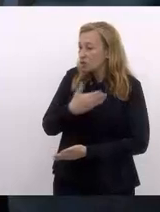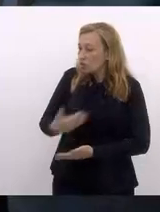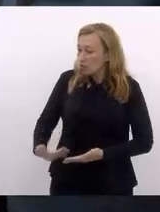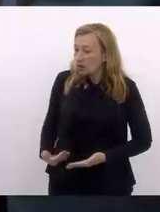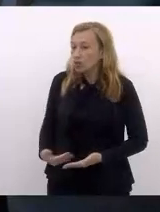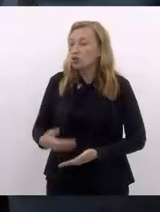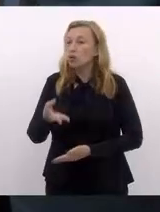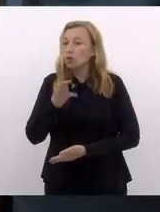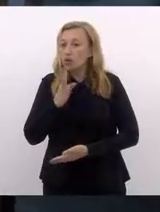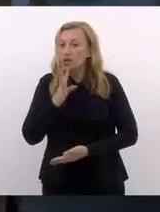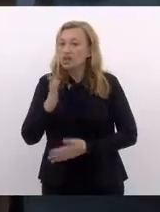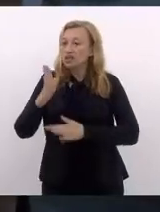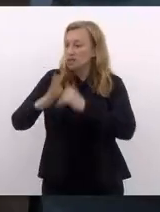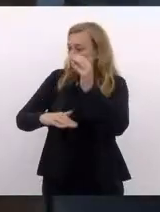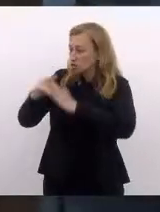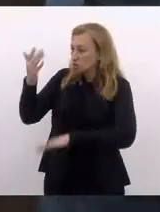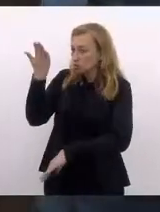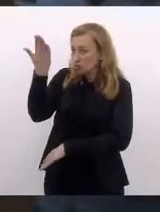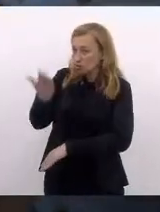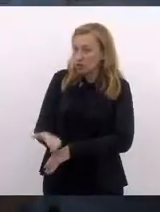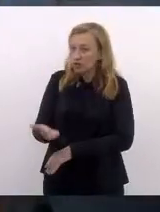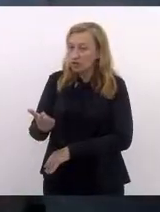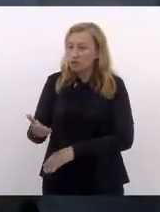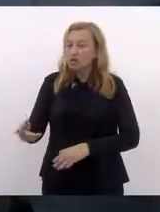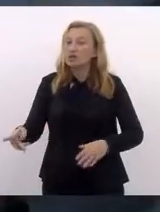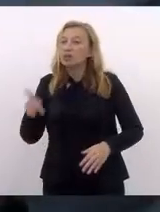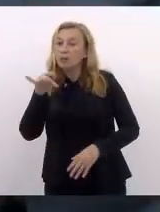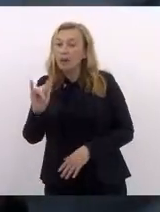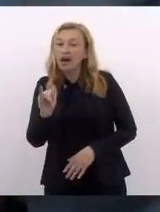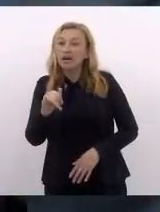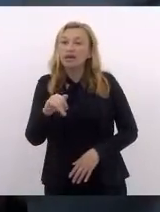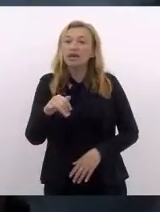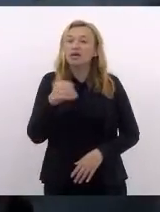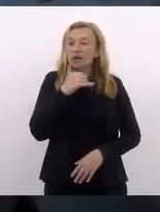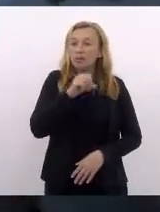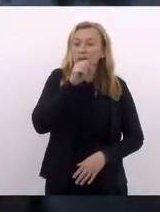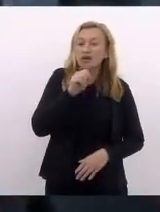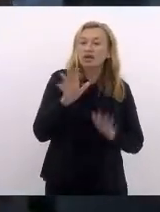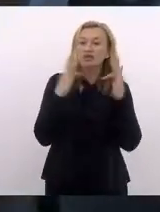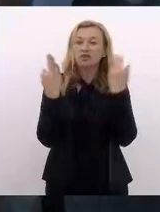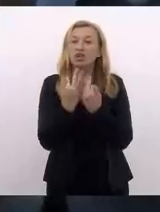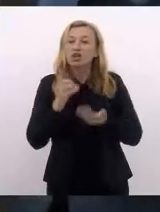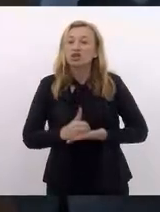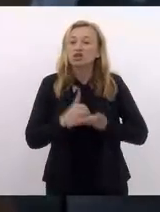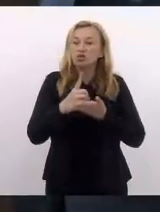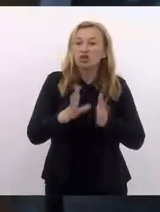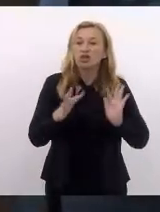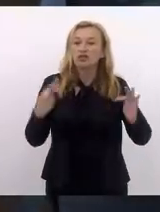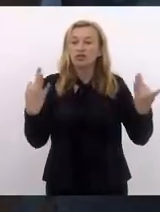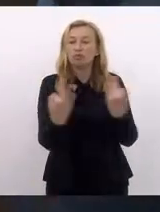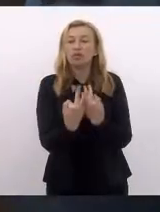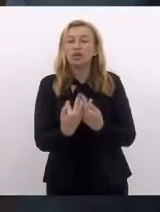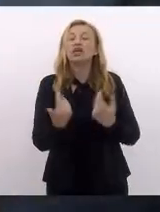reconheça esses Profissionais que são pais e mães de família que sustentam suas famílias e que precisam